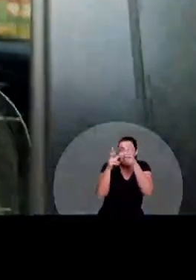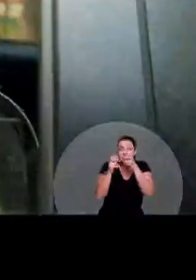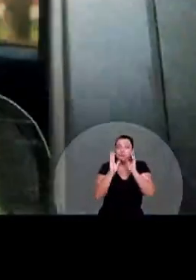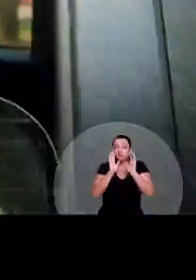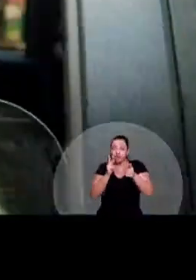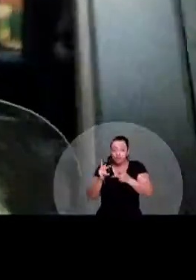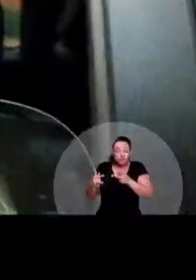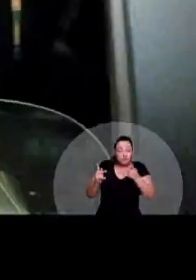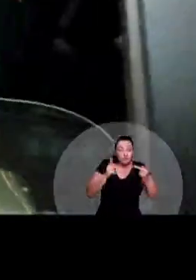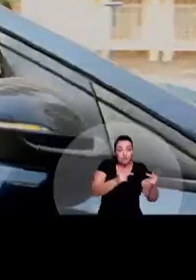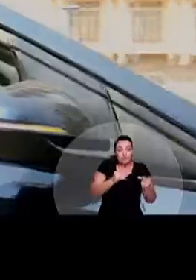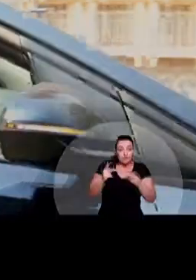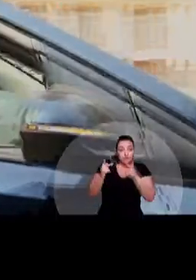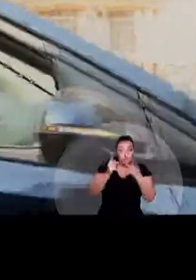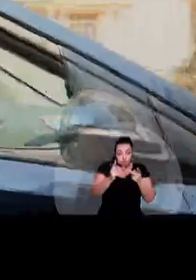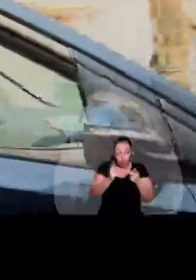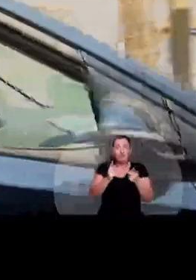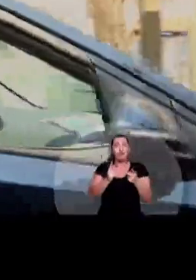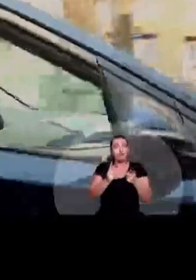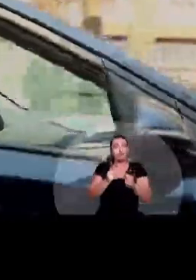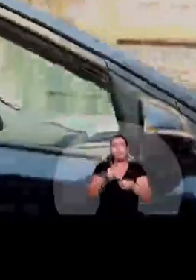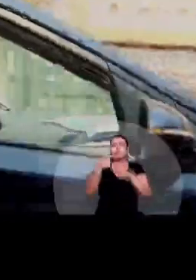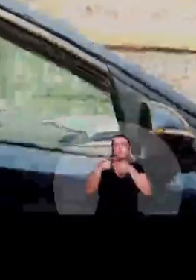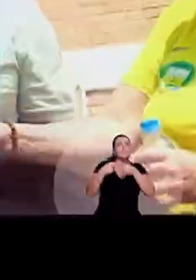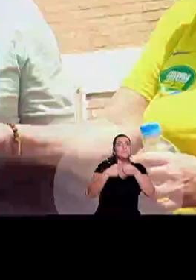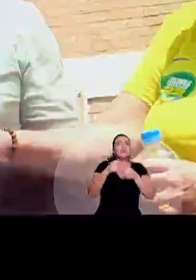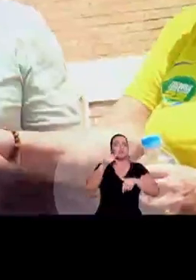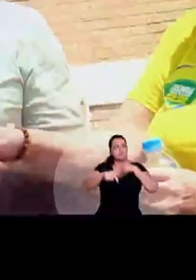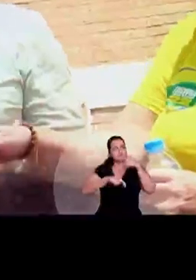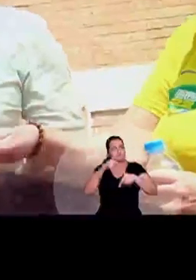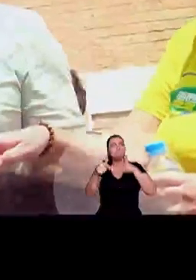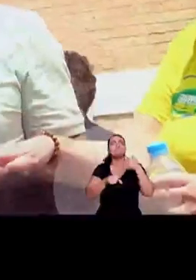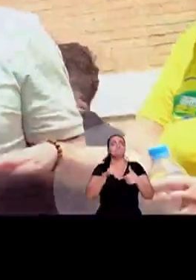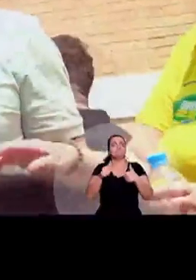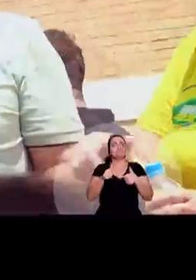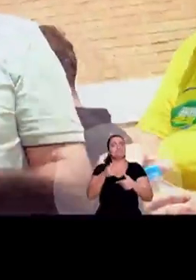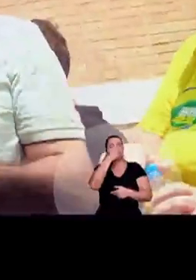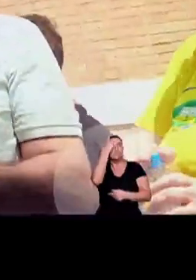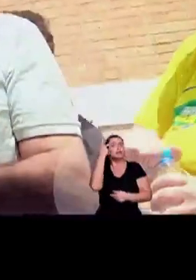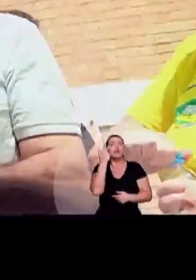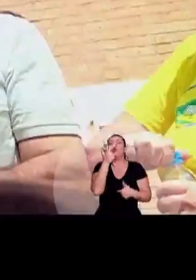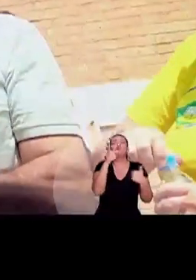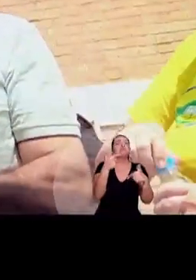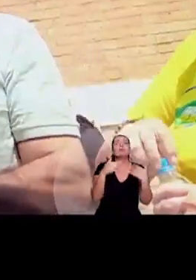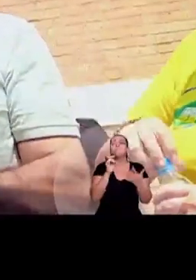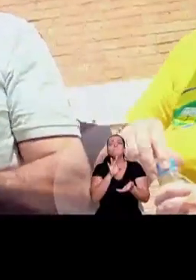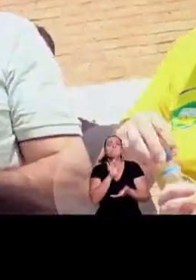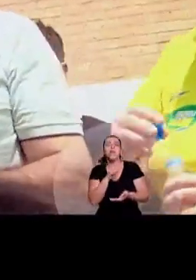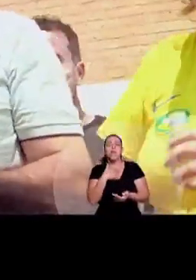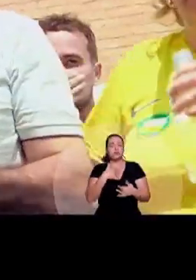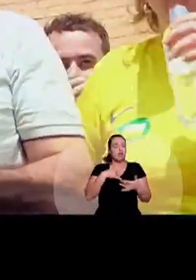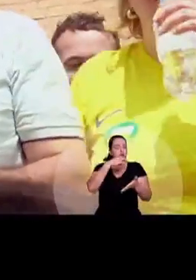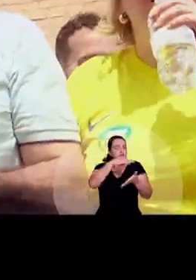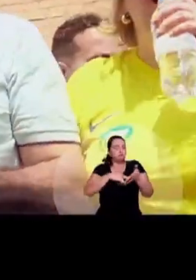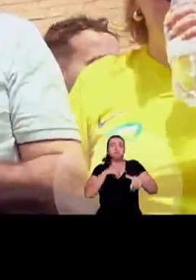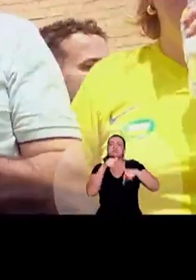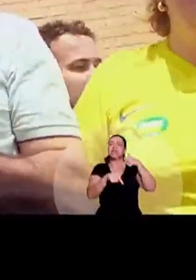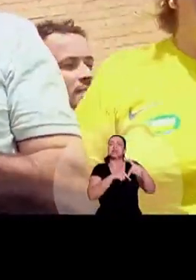percebi das vezes que eu já estive aqui, é uma cidade de gente trabalhadora, é uma cidade de gente que não tem medo de carteira de trabalho,